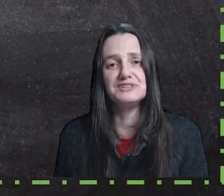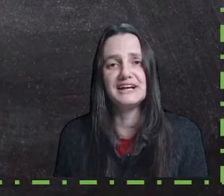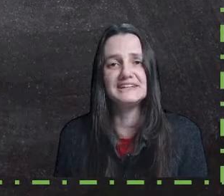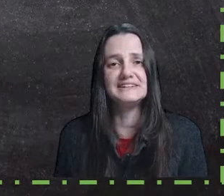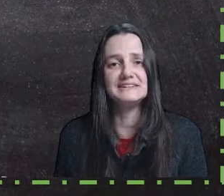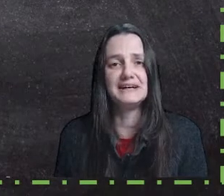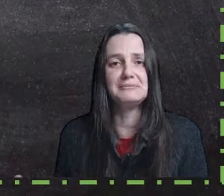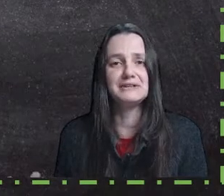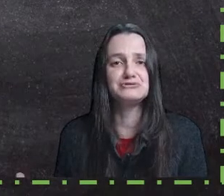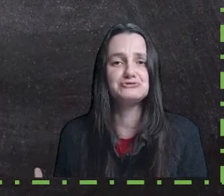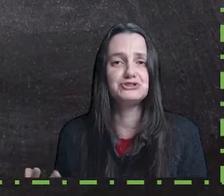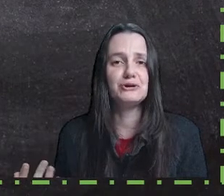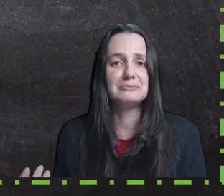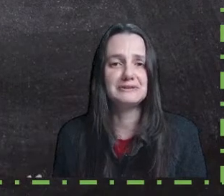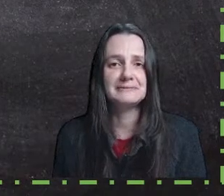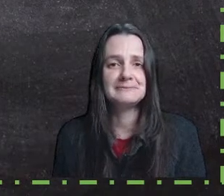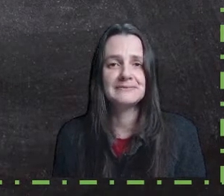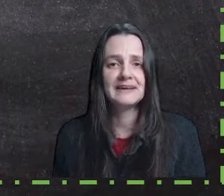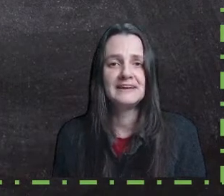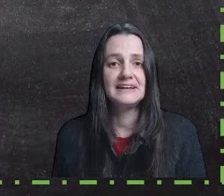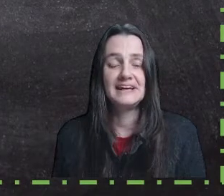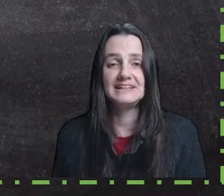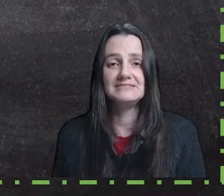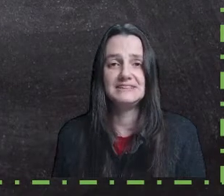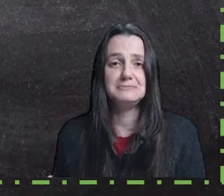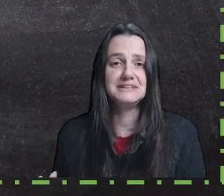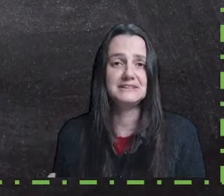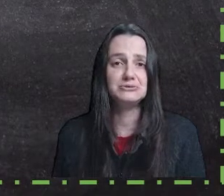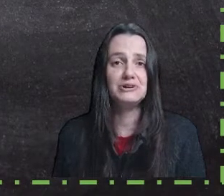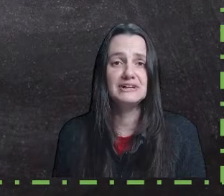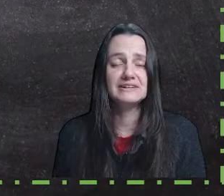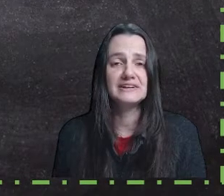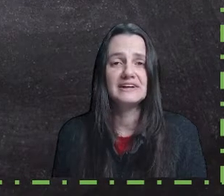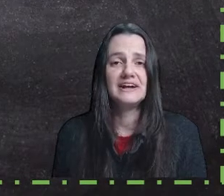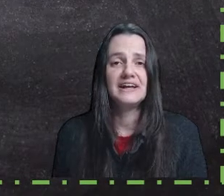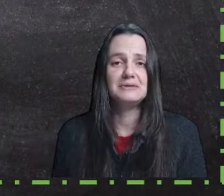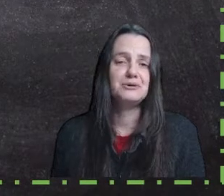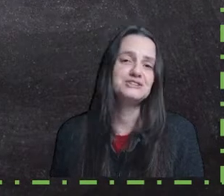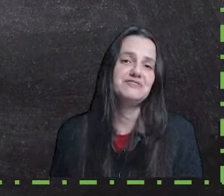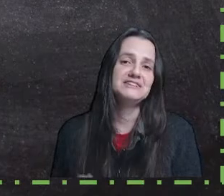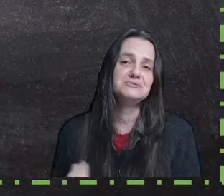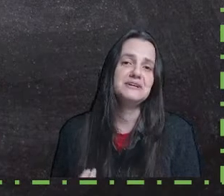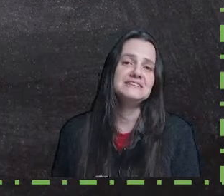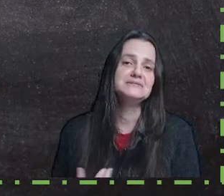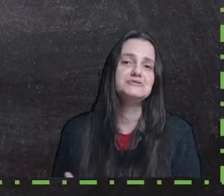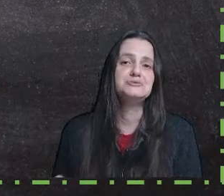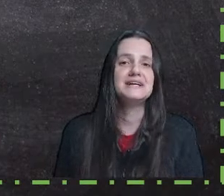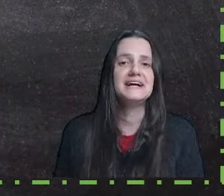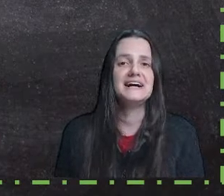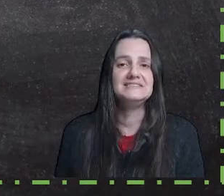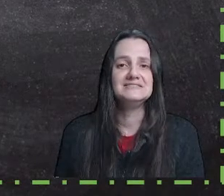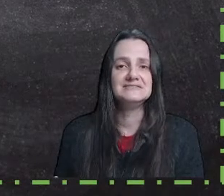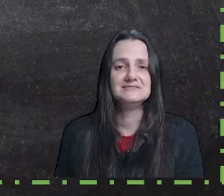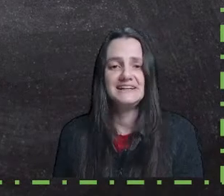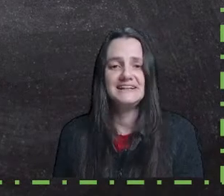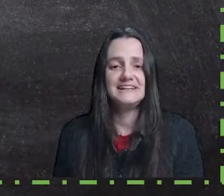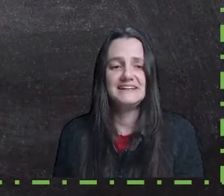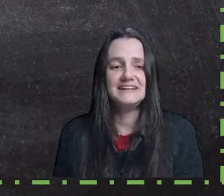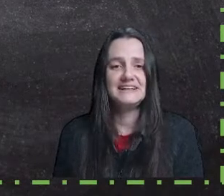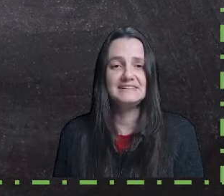ela foi encontrada lá perto de um shopping, e ela não tem predador, ela pode facilmente se